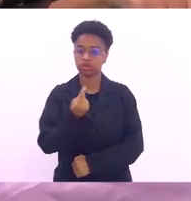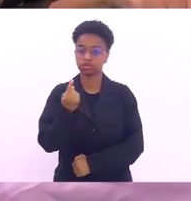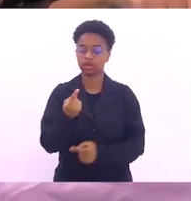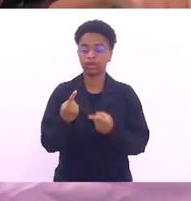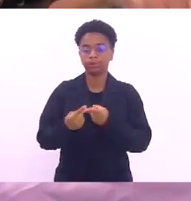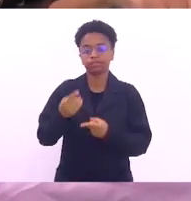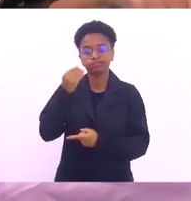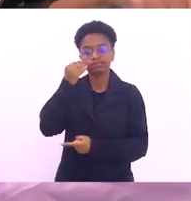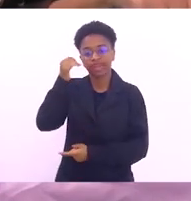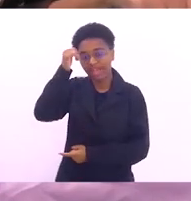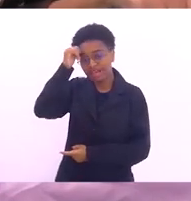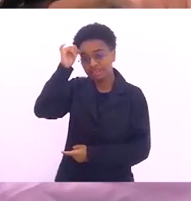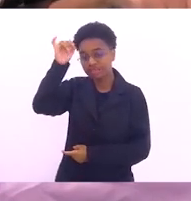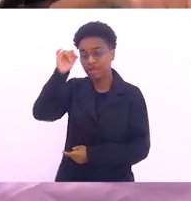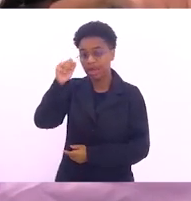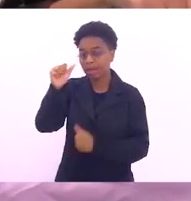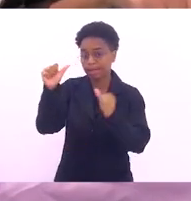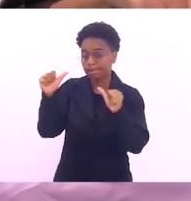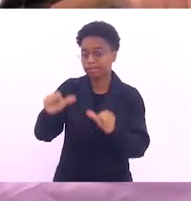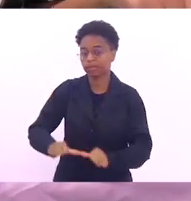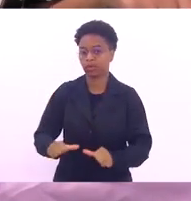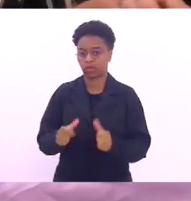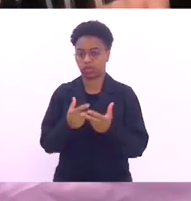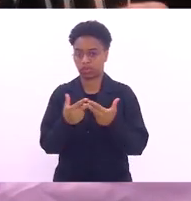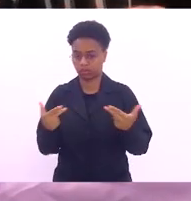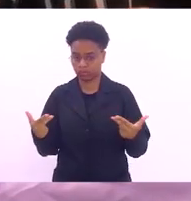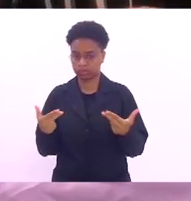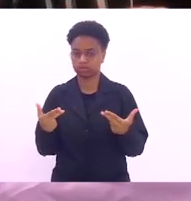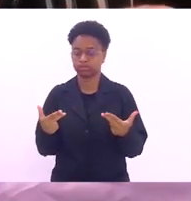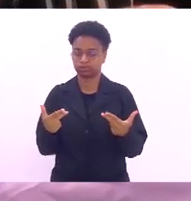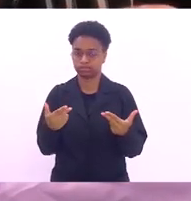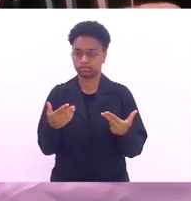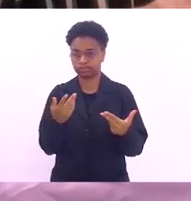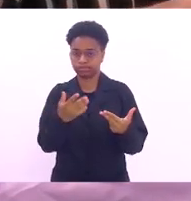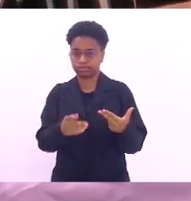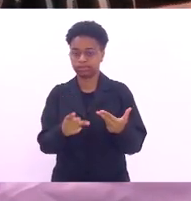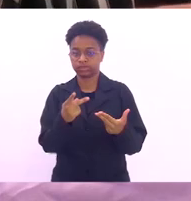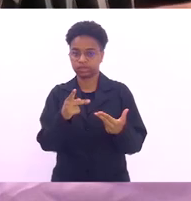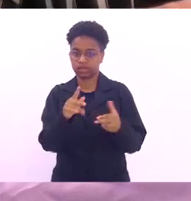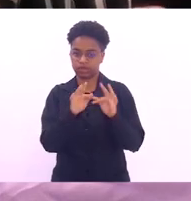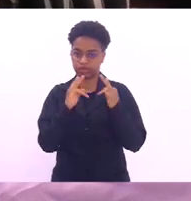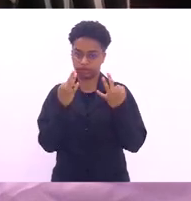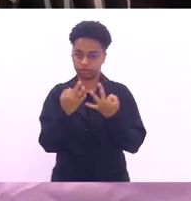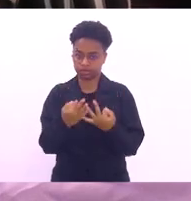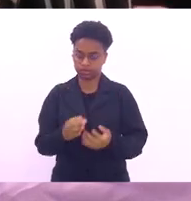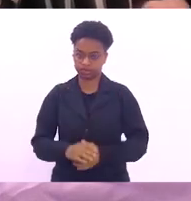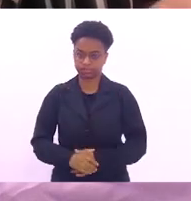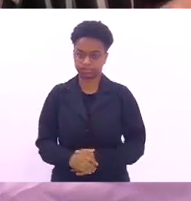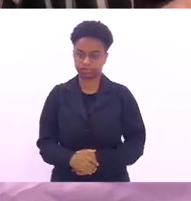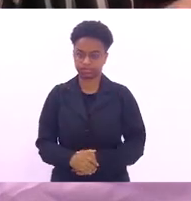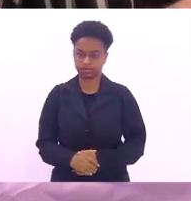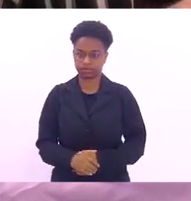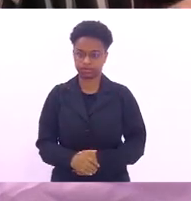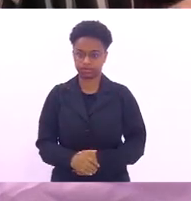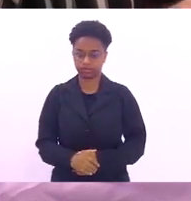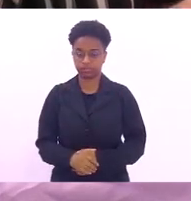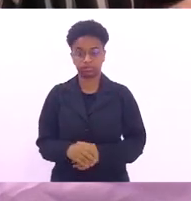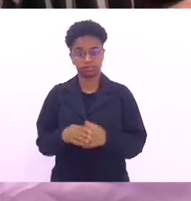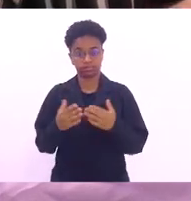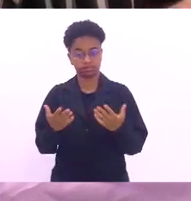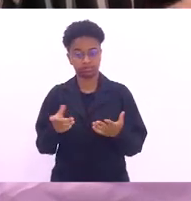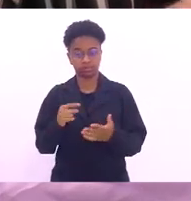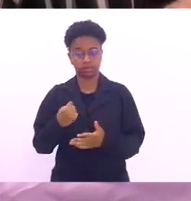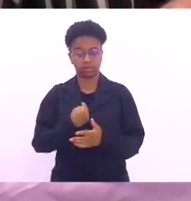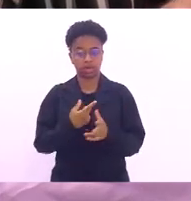evitar males maiores para sua família e é quando a gente vê que